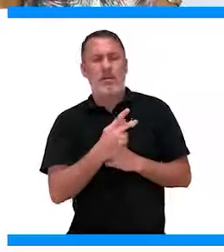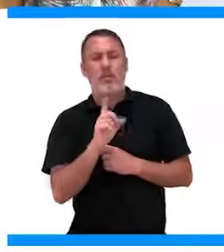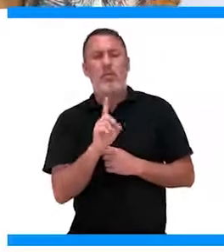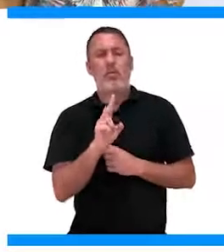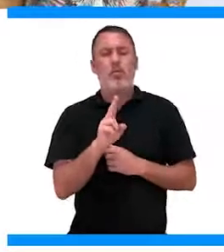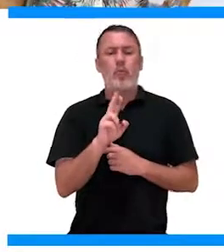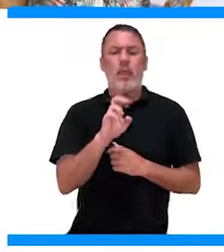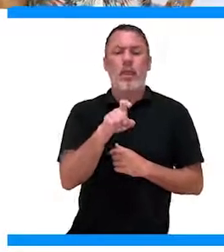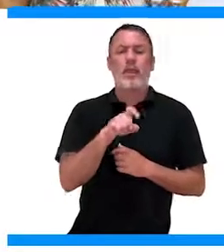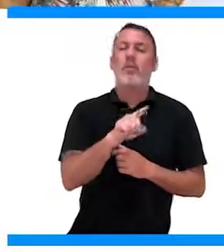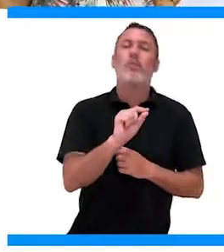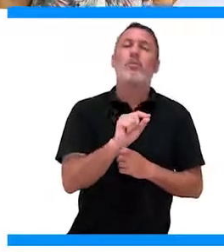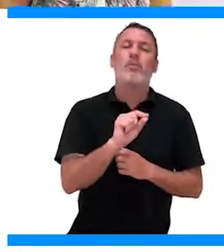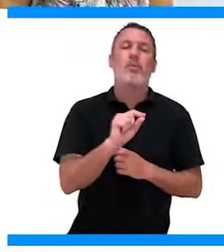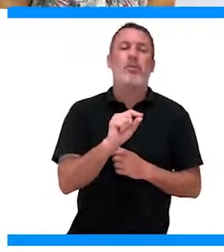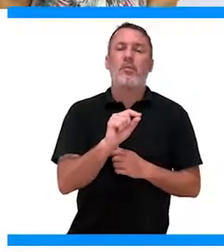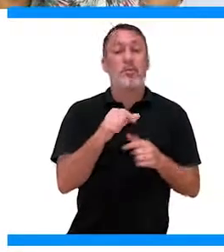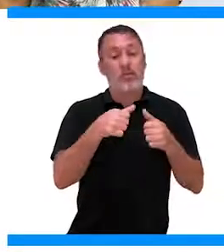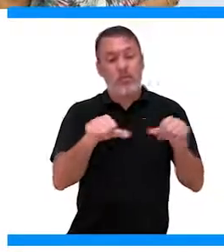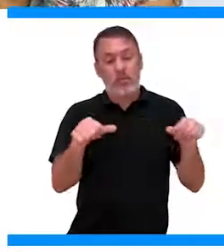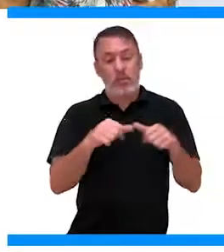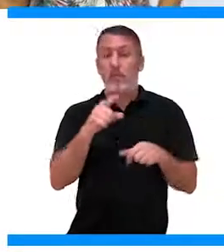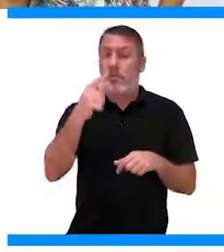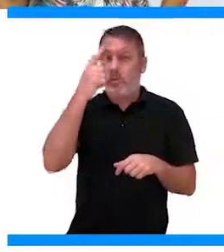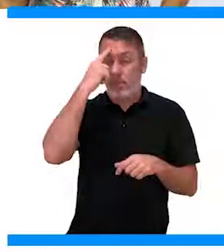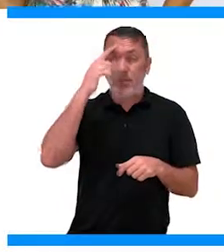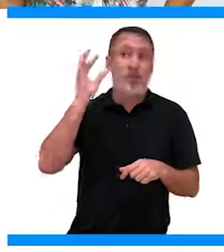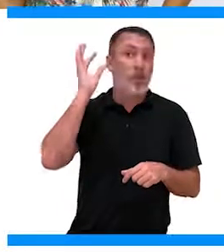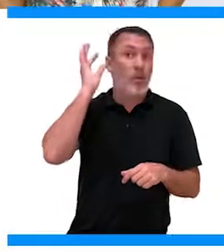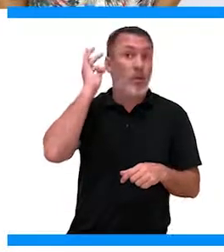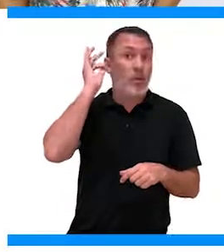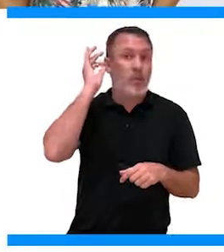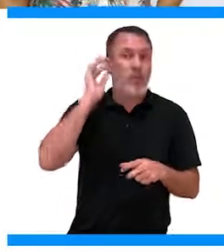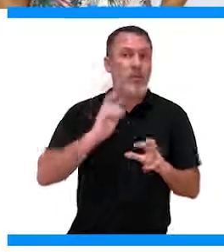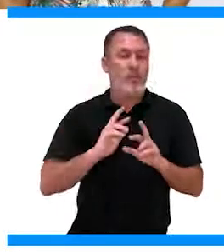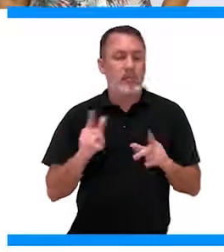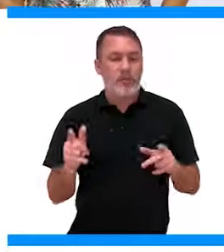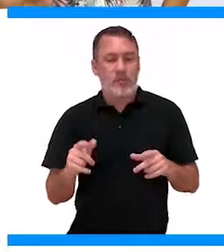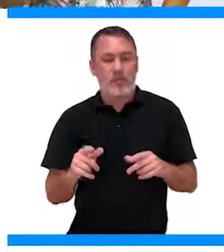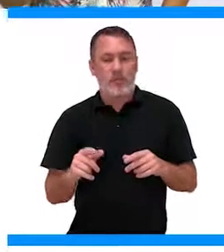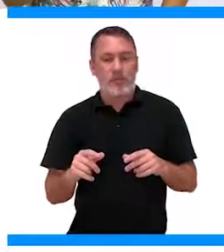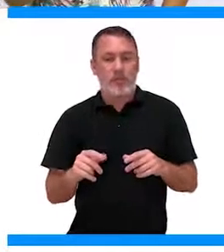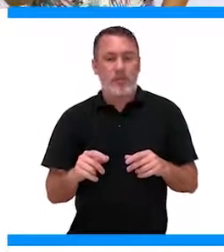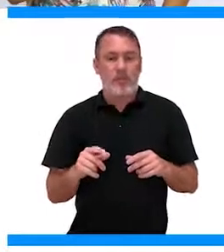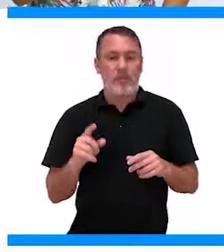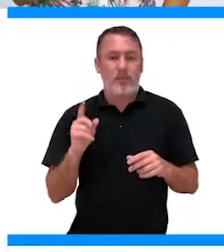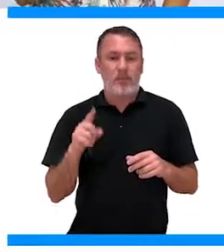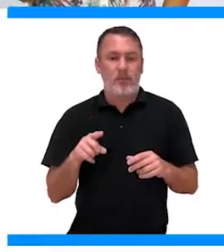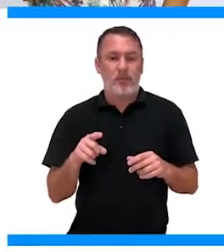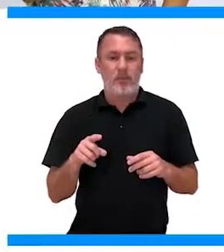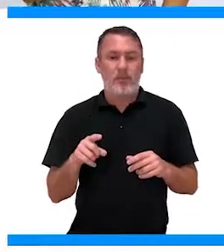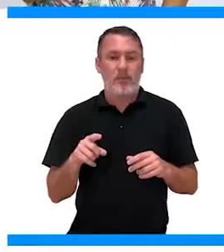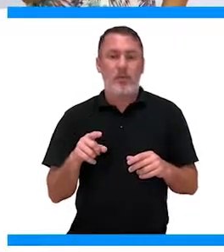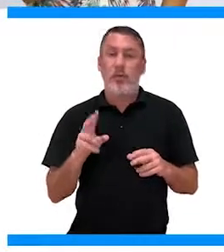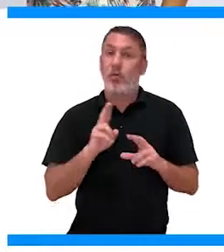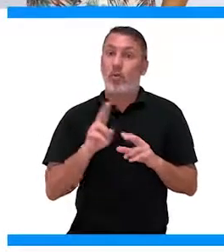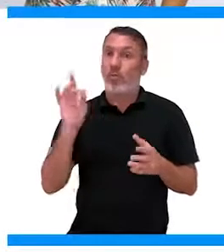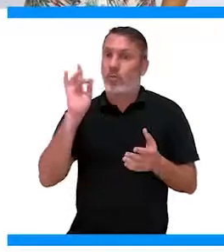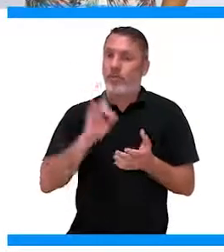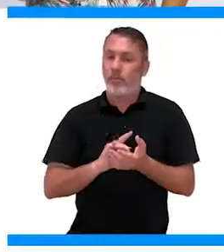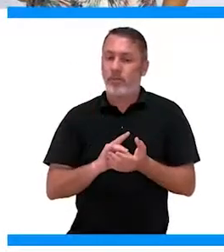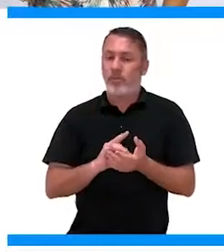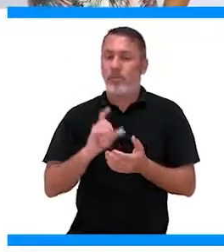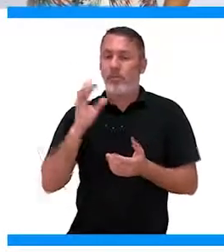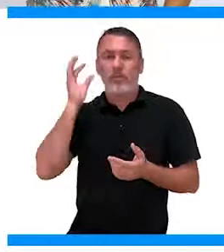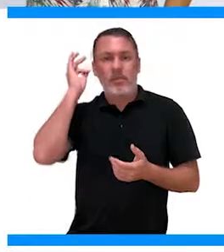Durex? No caso também do cotonete, né? Cotonete é o nome da marca. Pontas flexíveis com haste de algodão é o